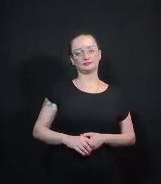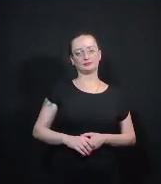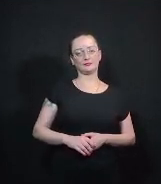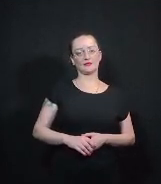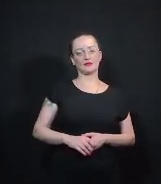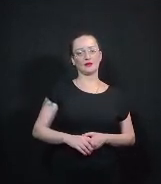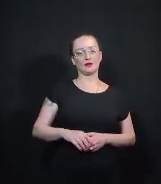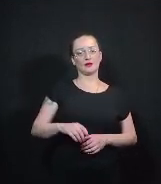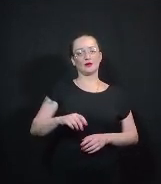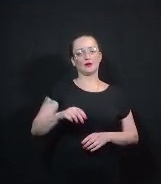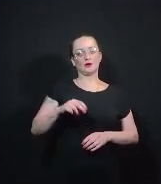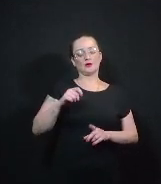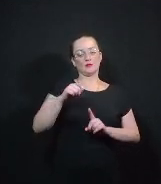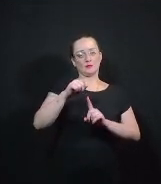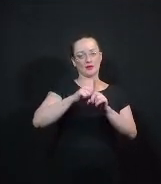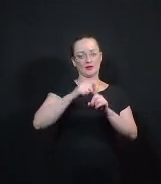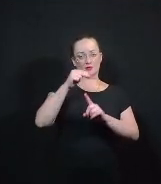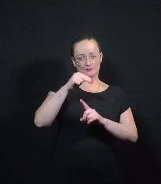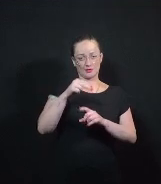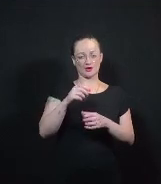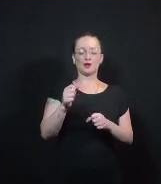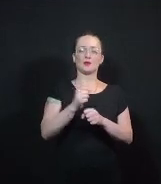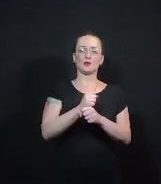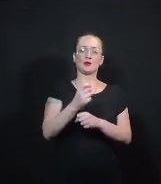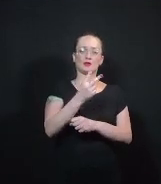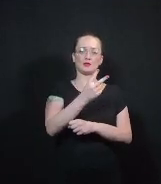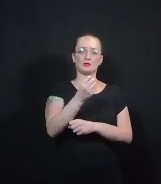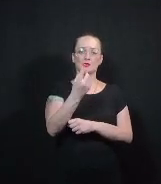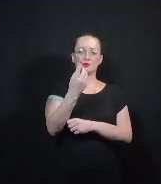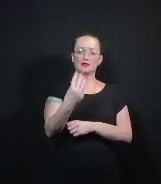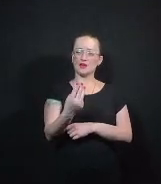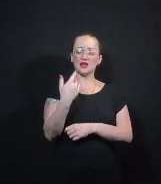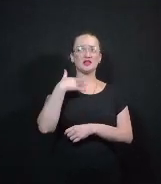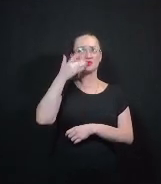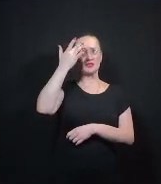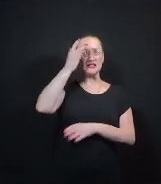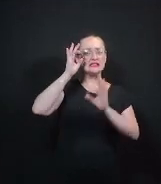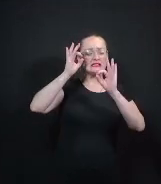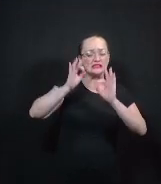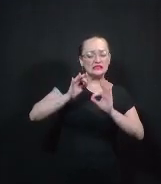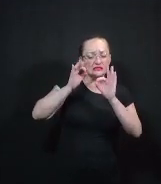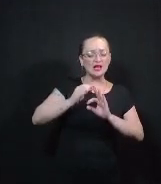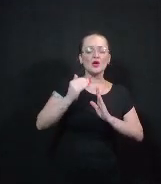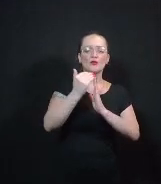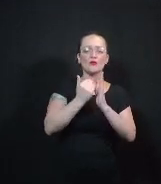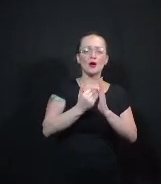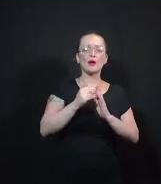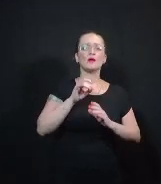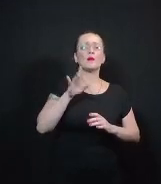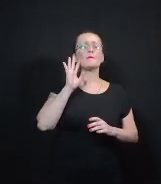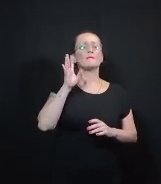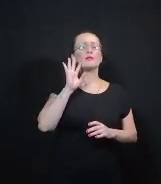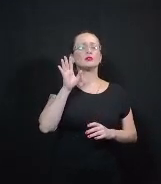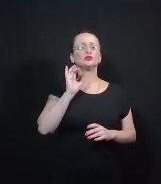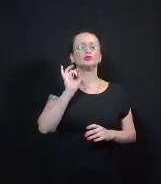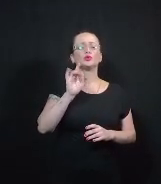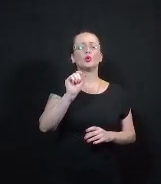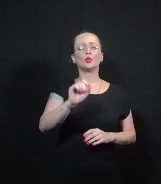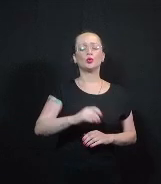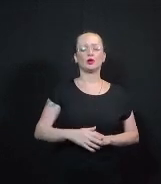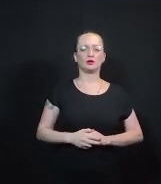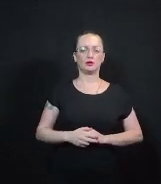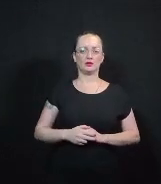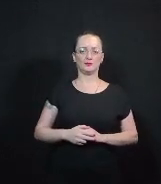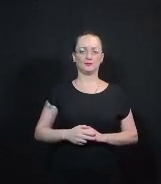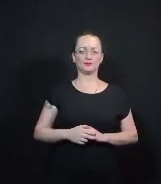de 2013, e eu não sei dizer exatamente quais são os fatores, eu imagino só que